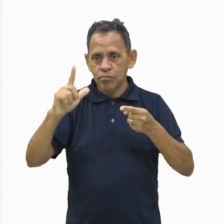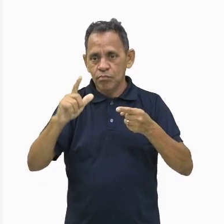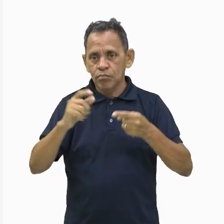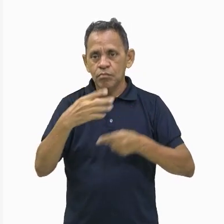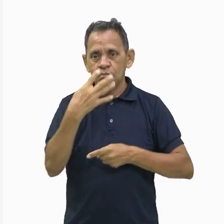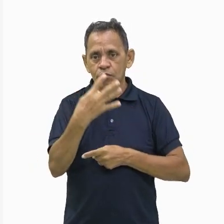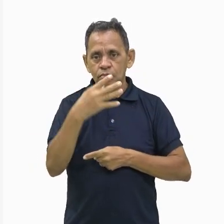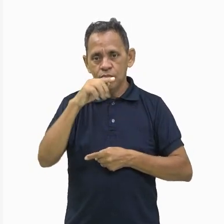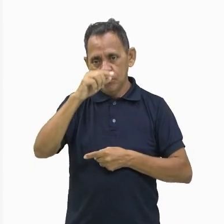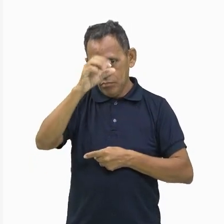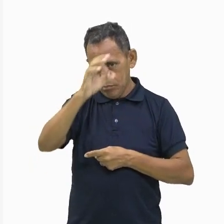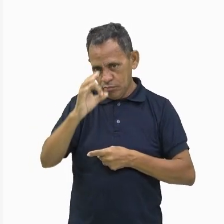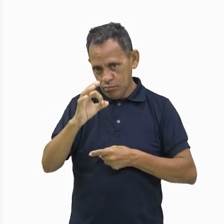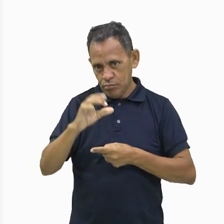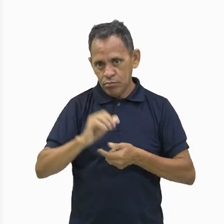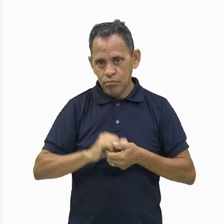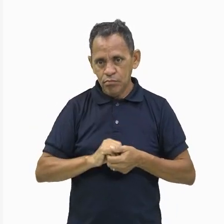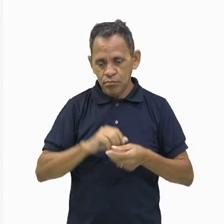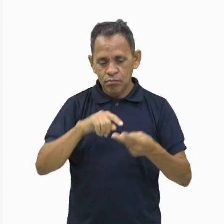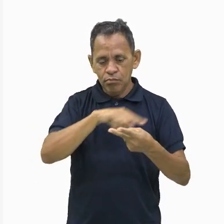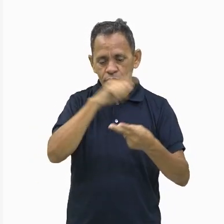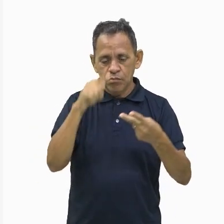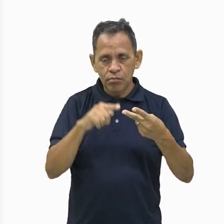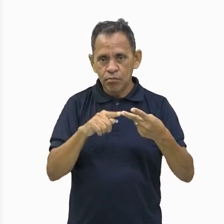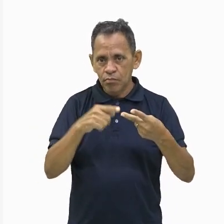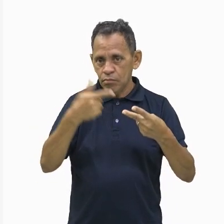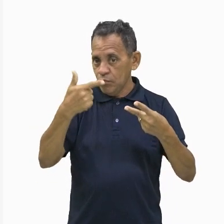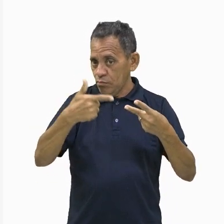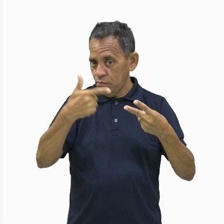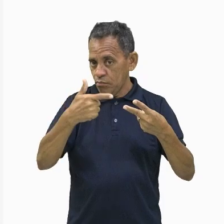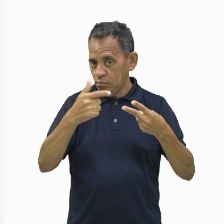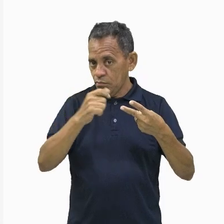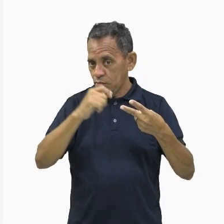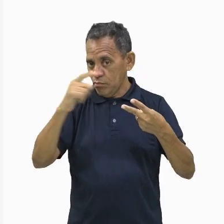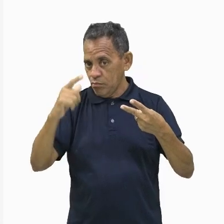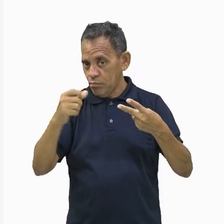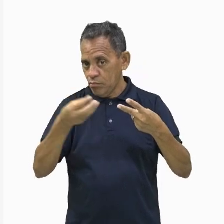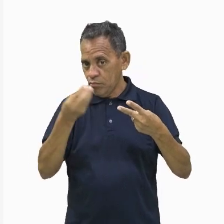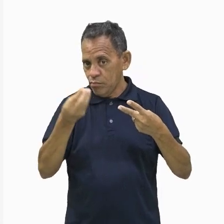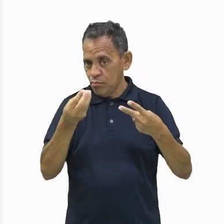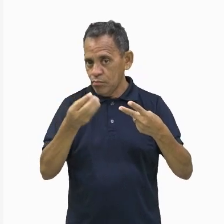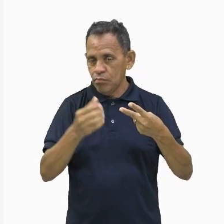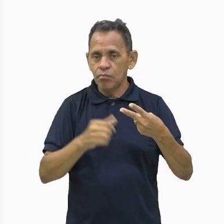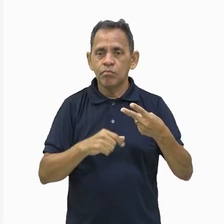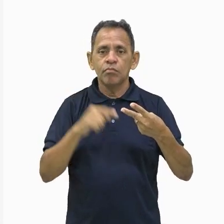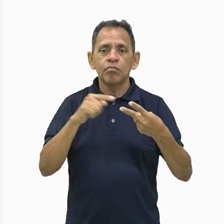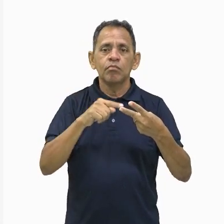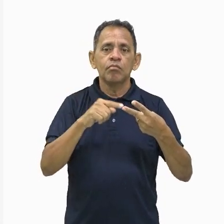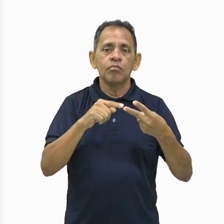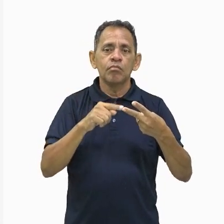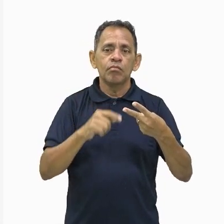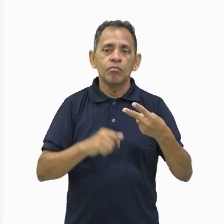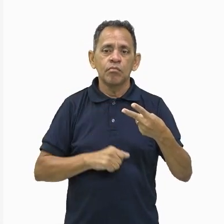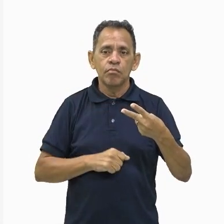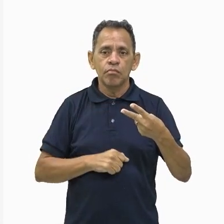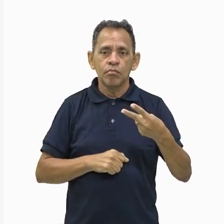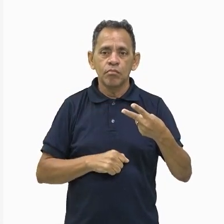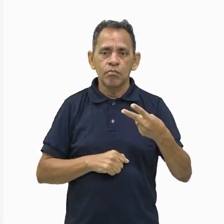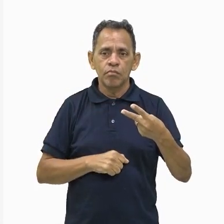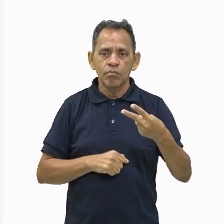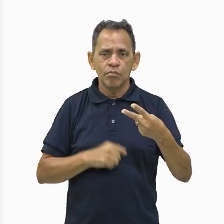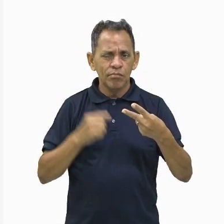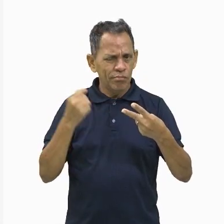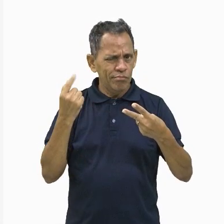4%. E depois, um segundo. Mas olha o que aconteceu. E o segundo, um desconto. Opa, é estranho.